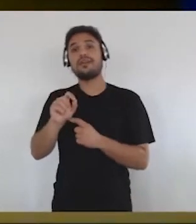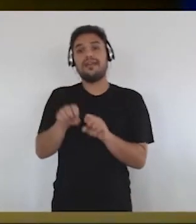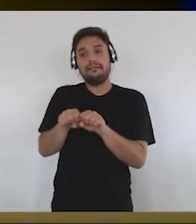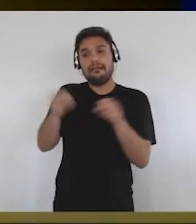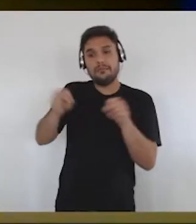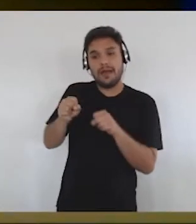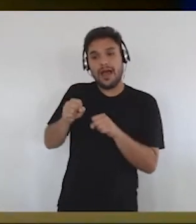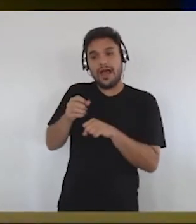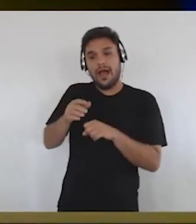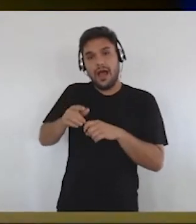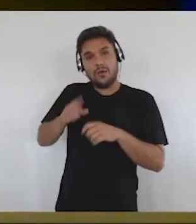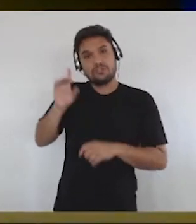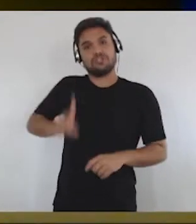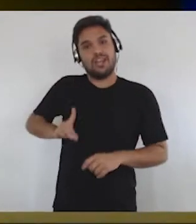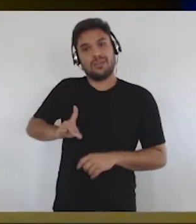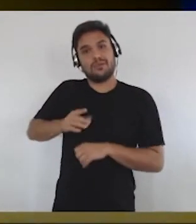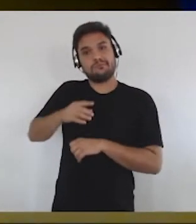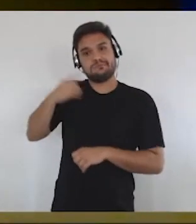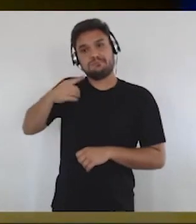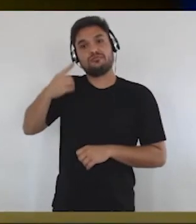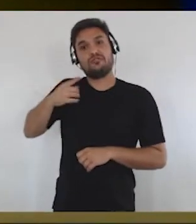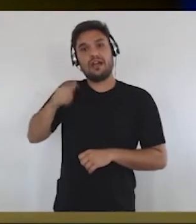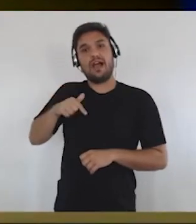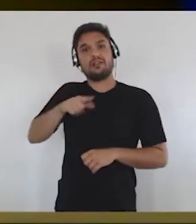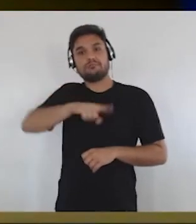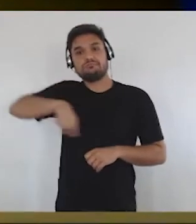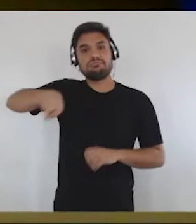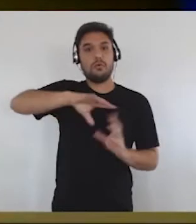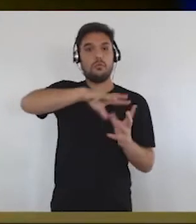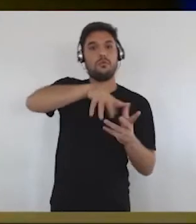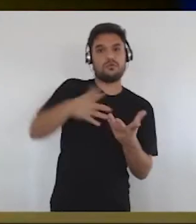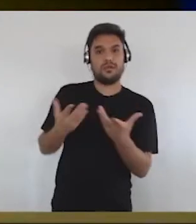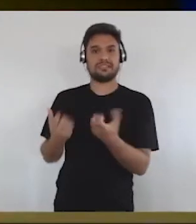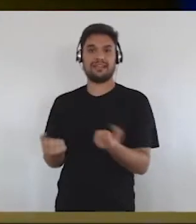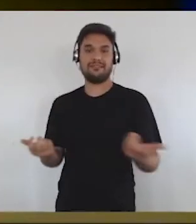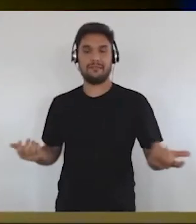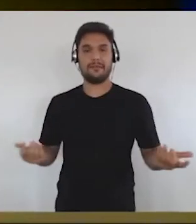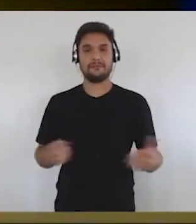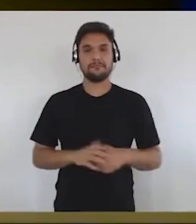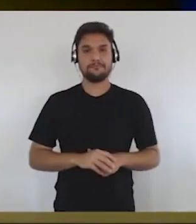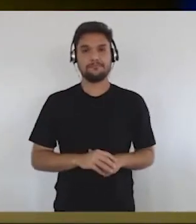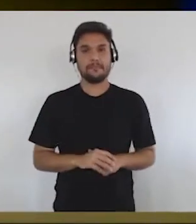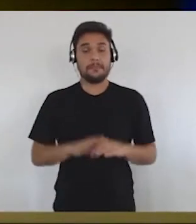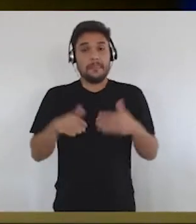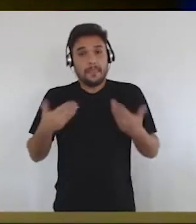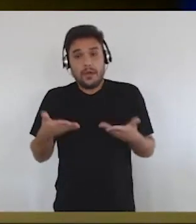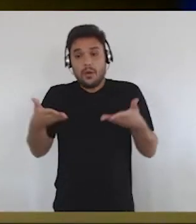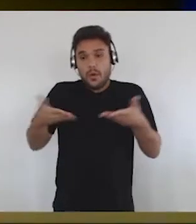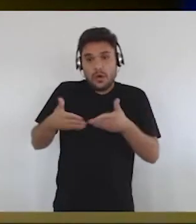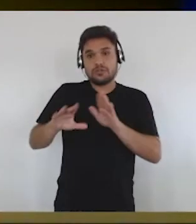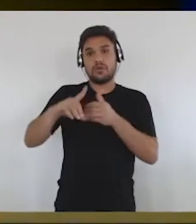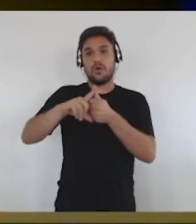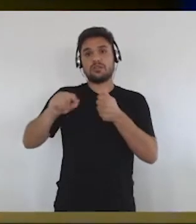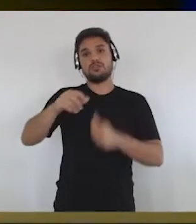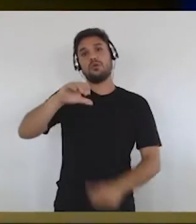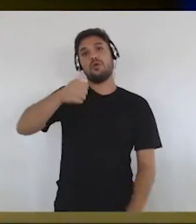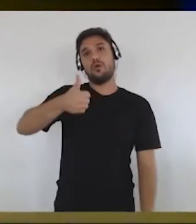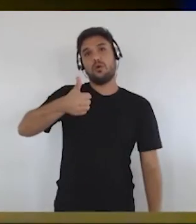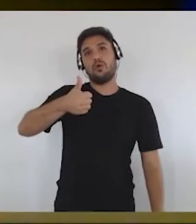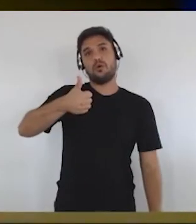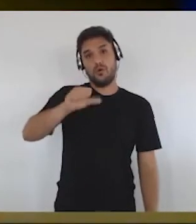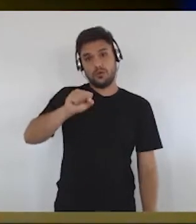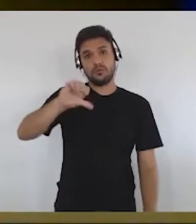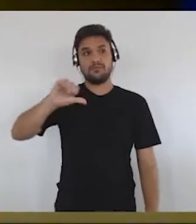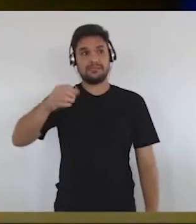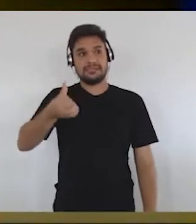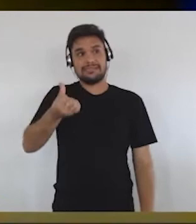do advogado é um princípio universalmente aceito. E é nessa direção que o nosso atual artigo da Lei 8.906,